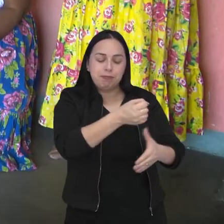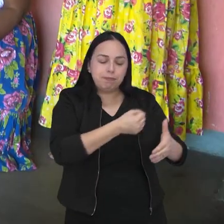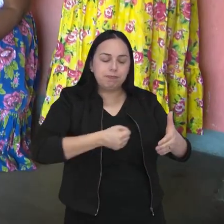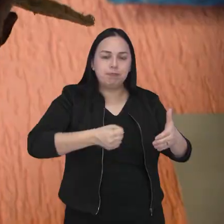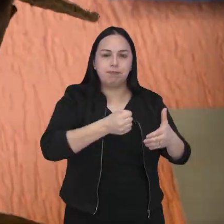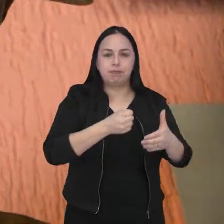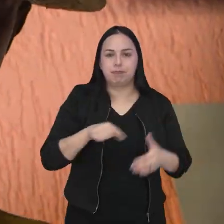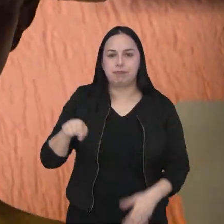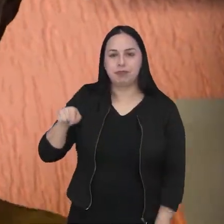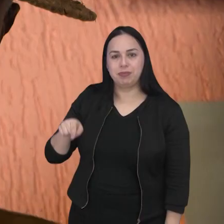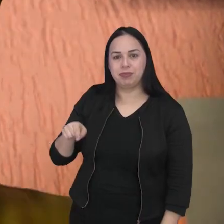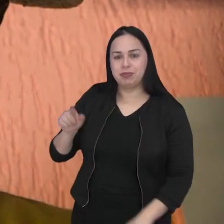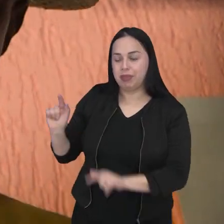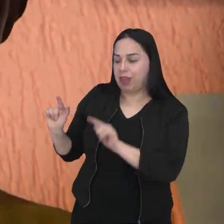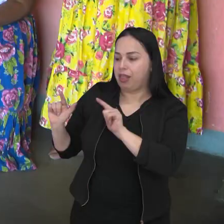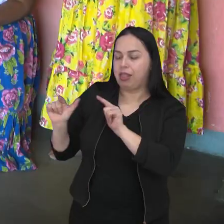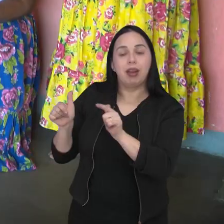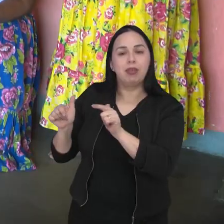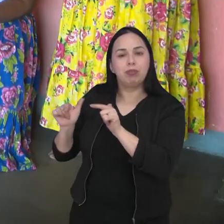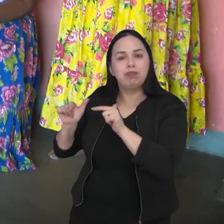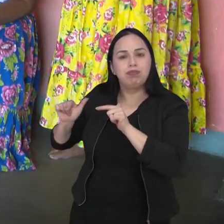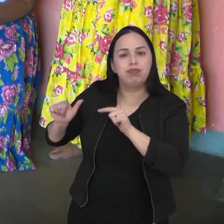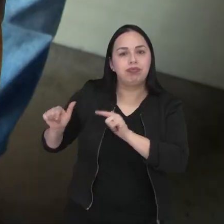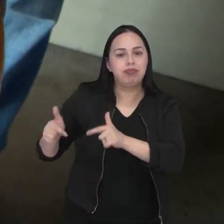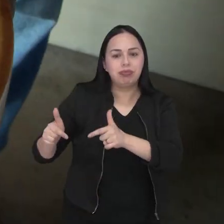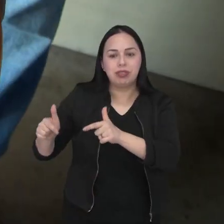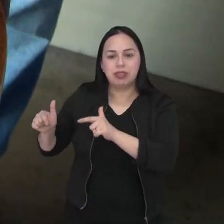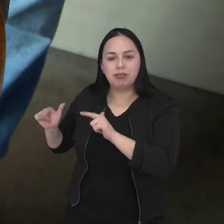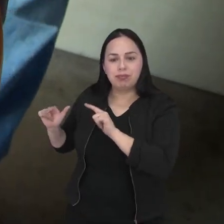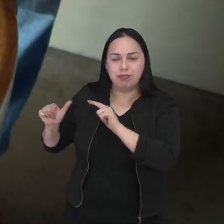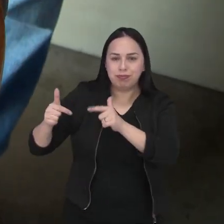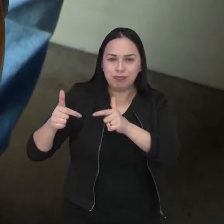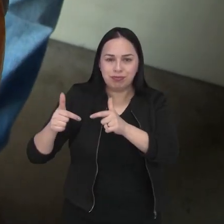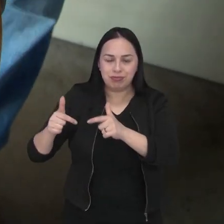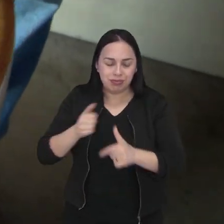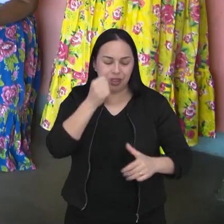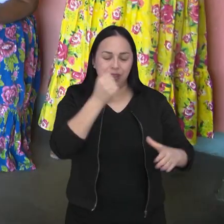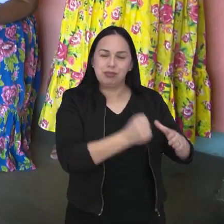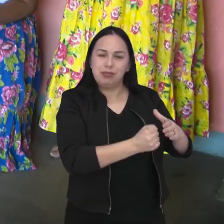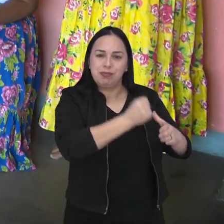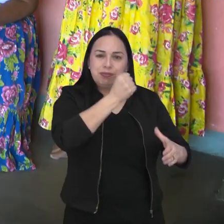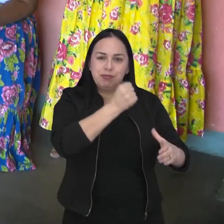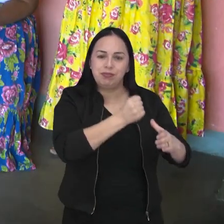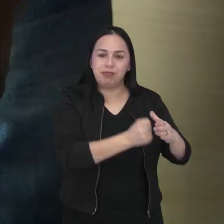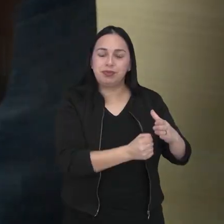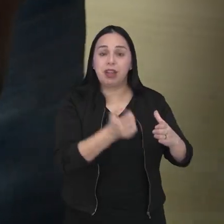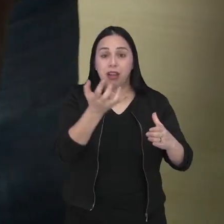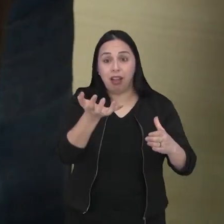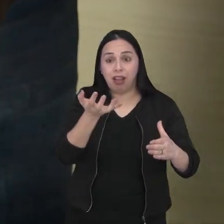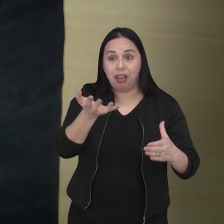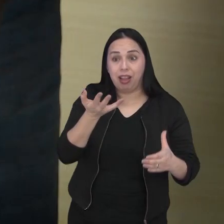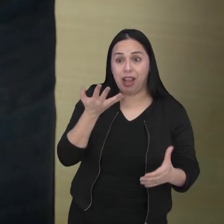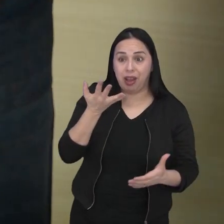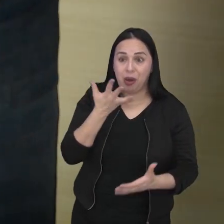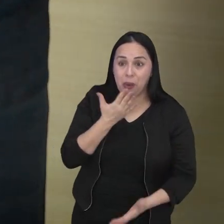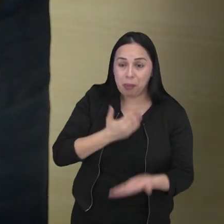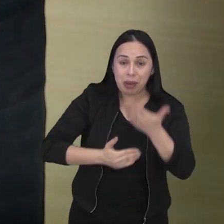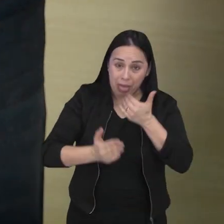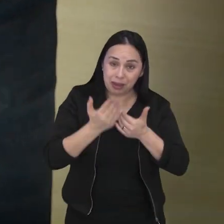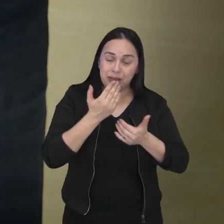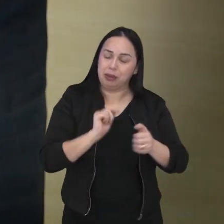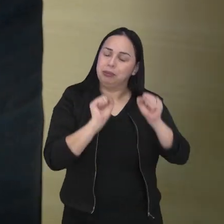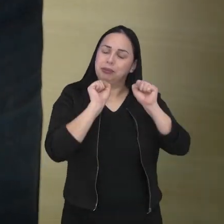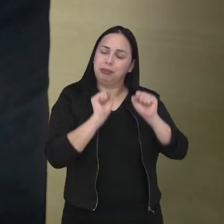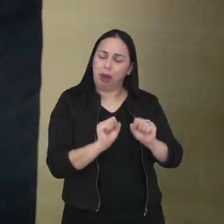Tradicional e a socada no pilão. Tradicional e a socada no pilão. Quem quiser paçoca, oi,